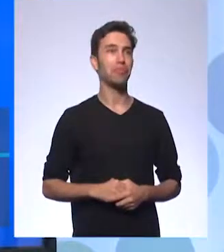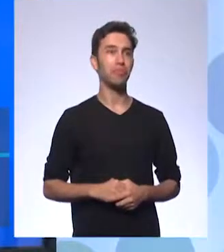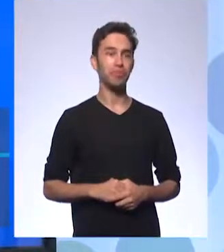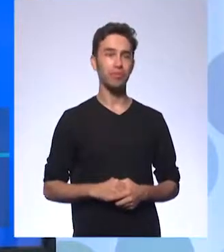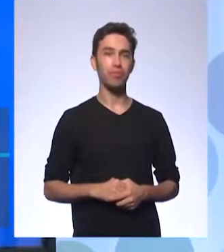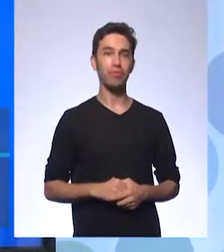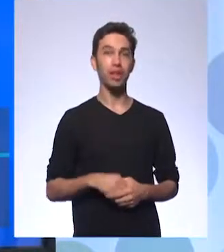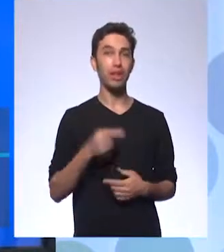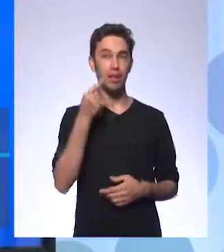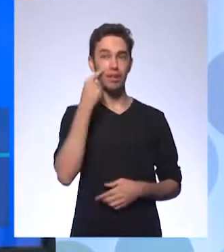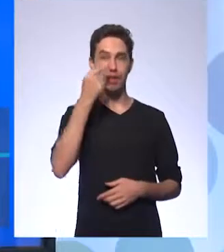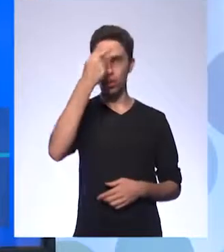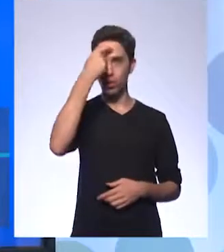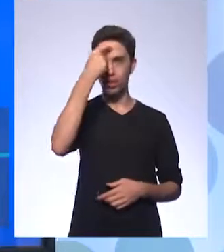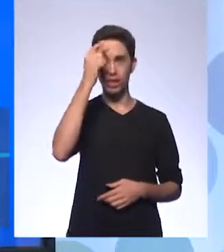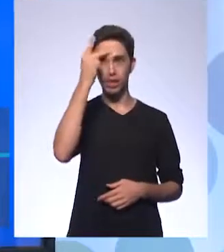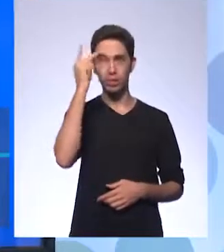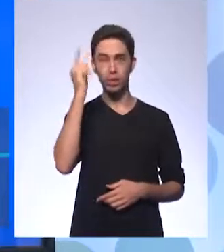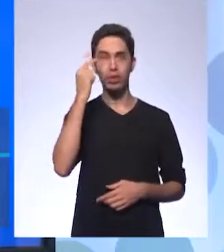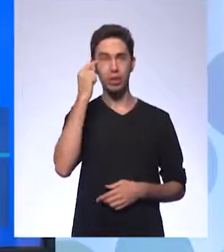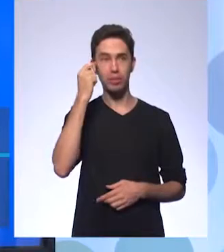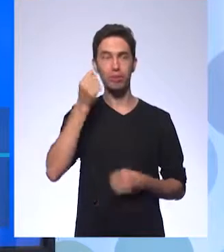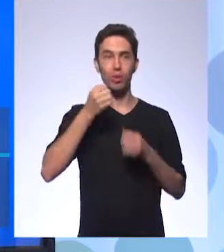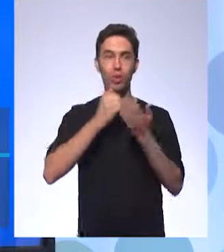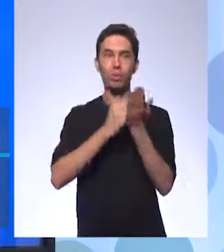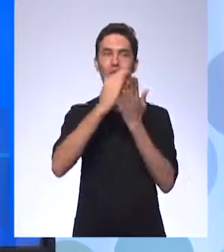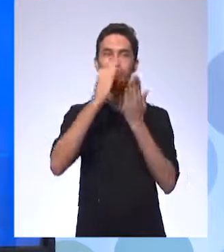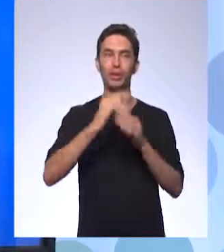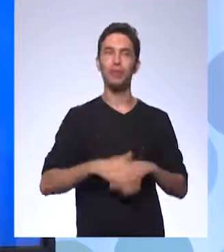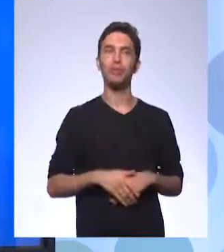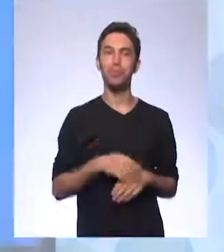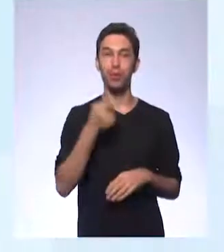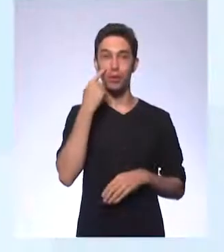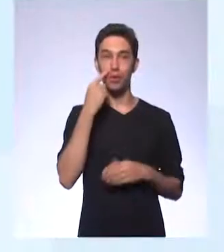está despertando aí. Vamos então, próxima tela.